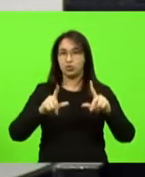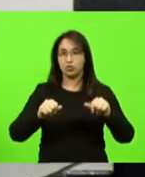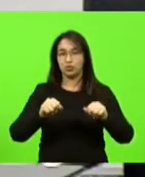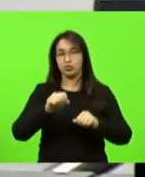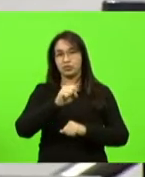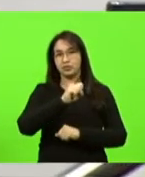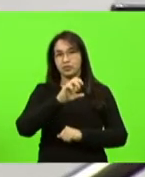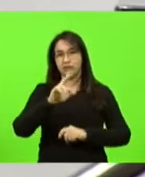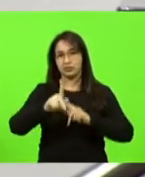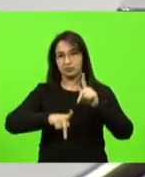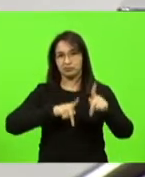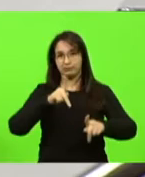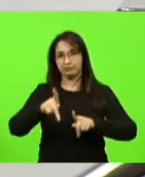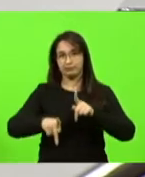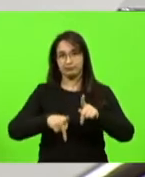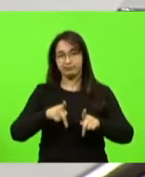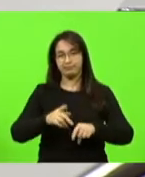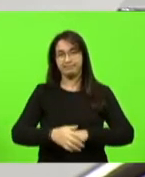catarinenses.